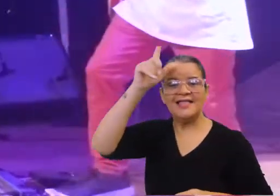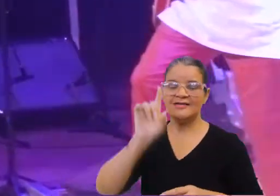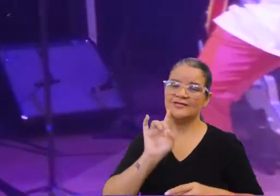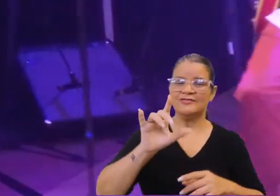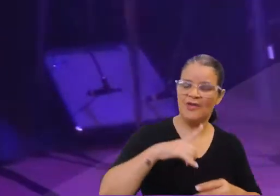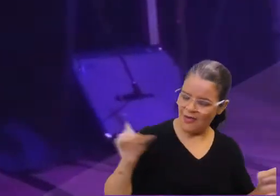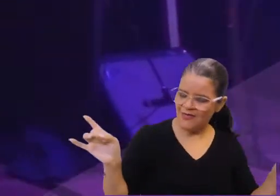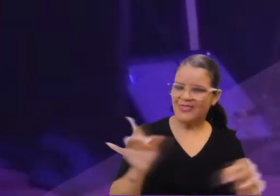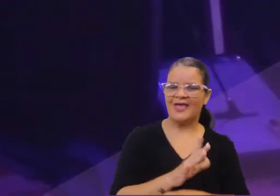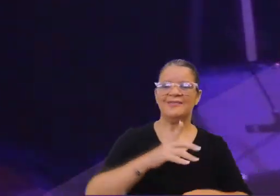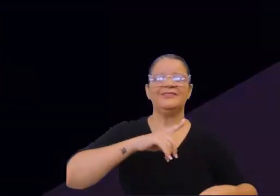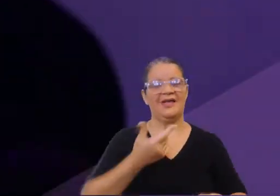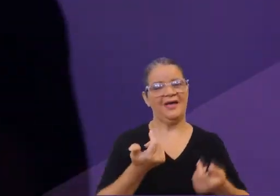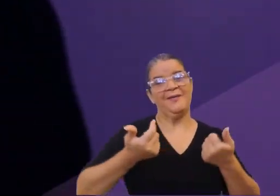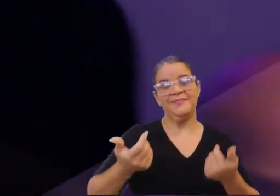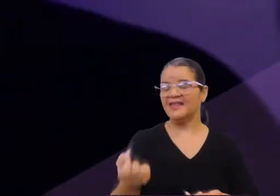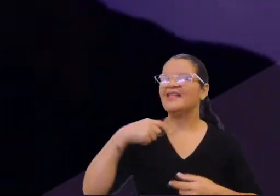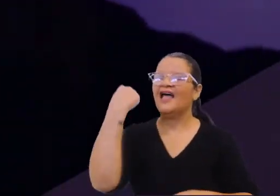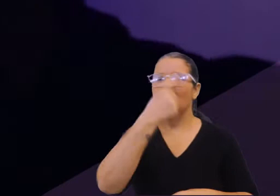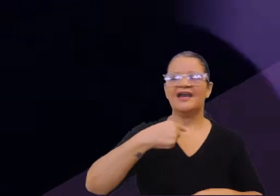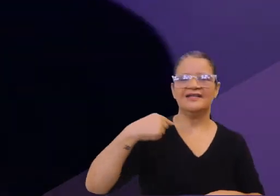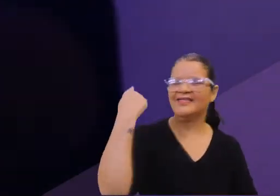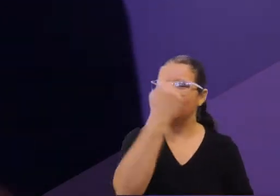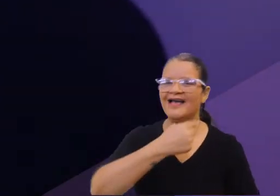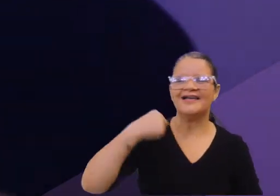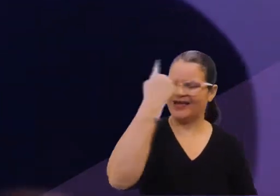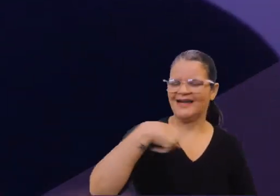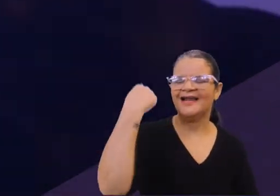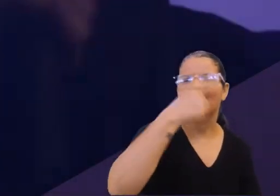consegue terminar com vergonha na cara. Na cara, na cara, na cara.